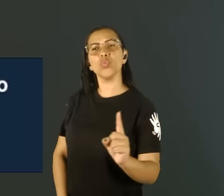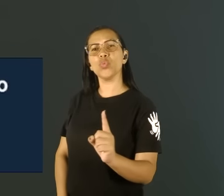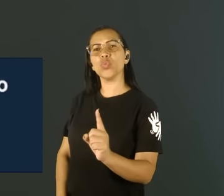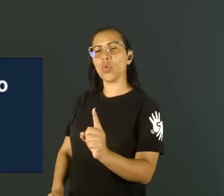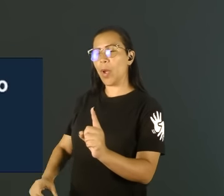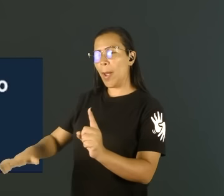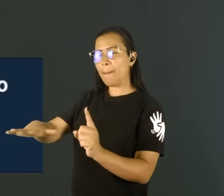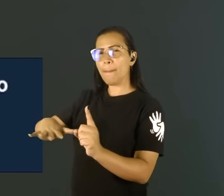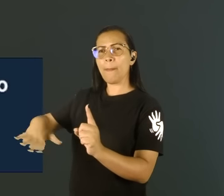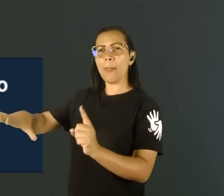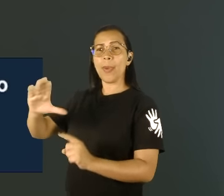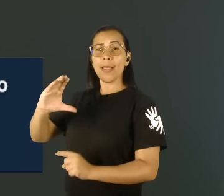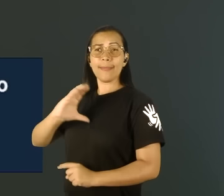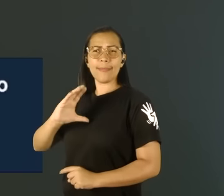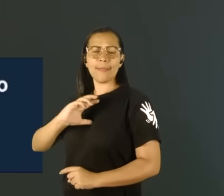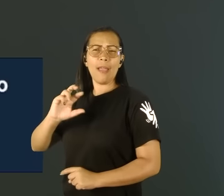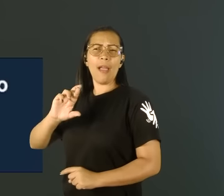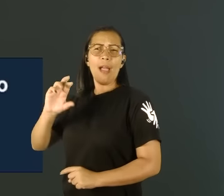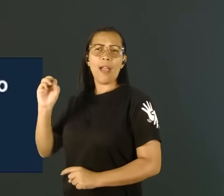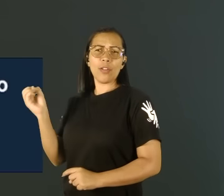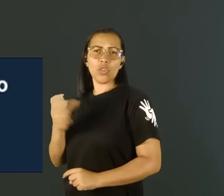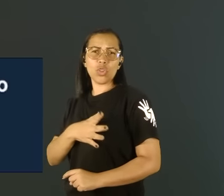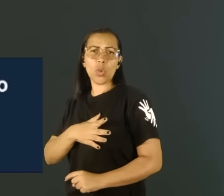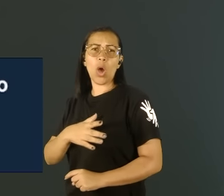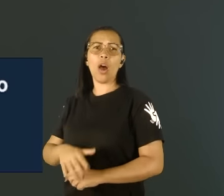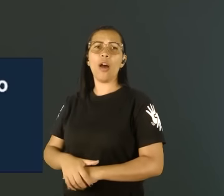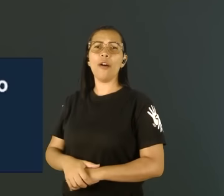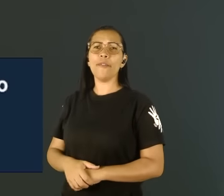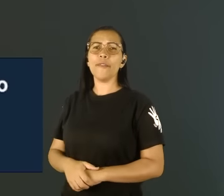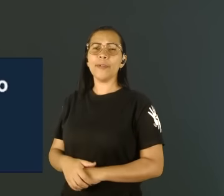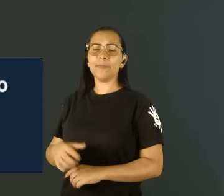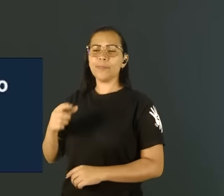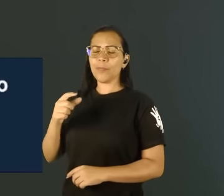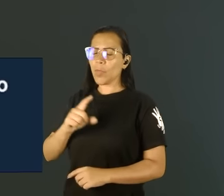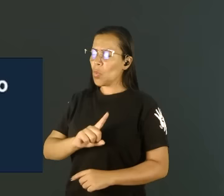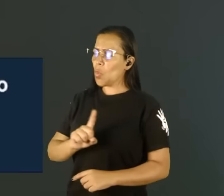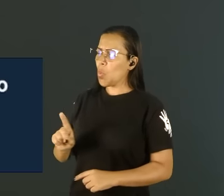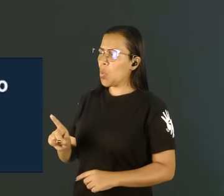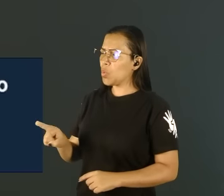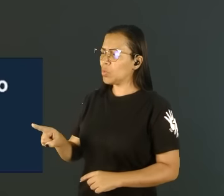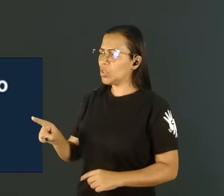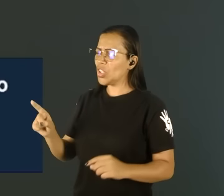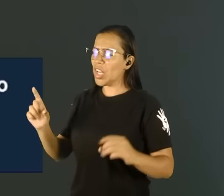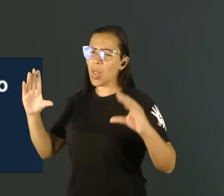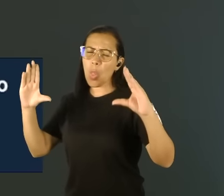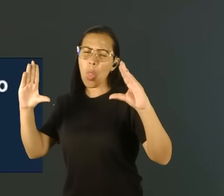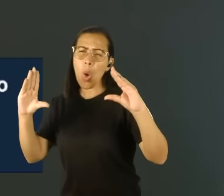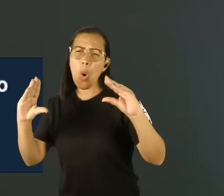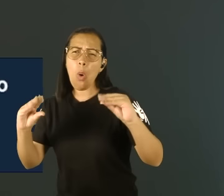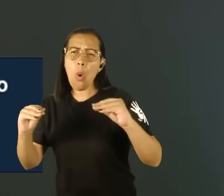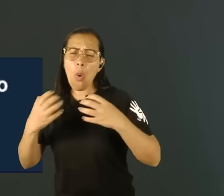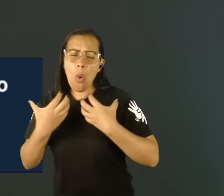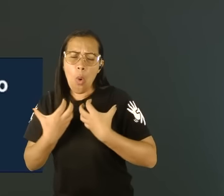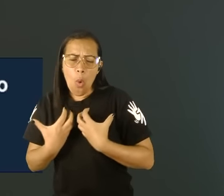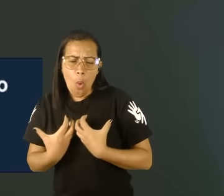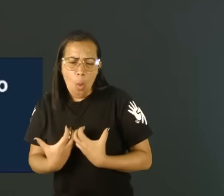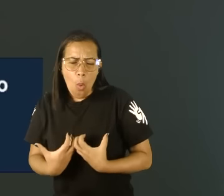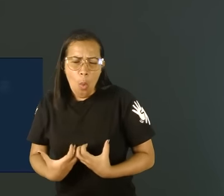Tomando uma das pedras dali, usou-a como travesseiro e deitou-se.